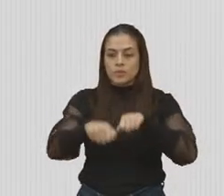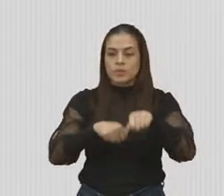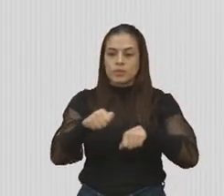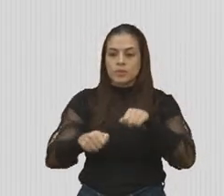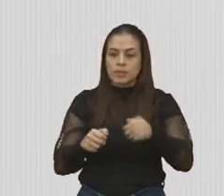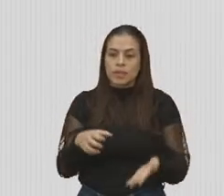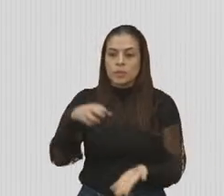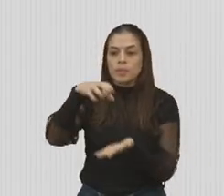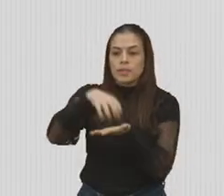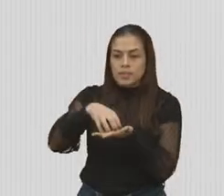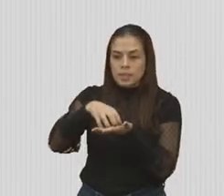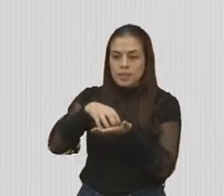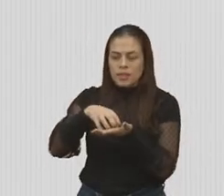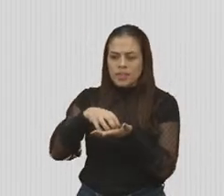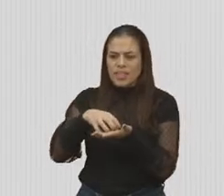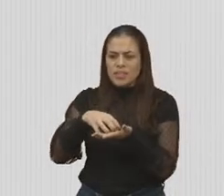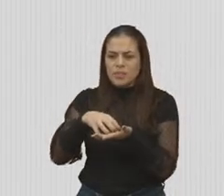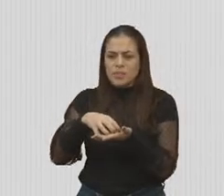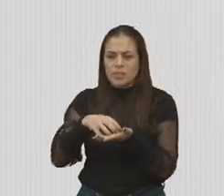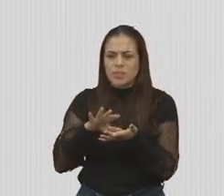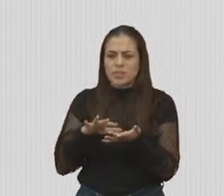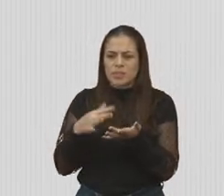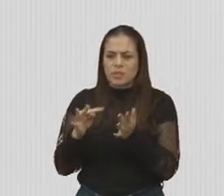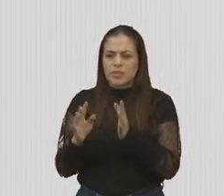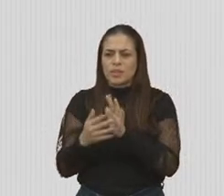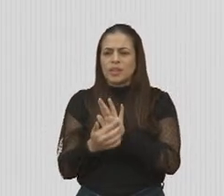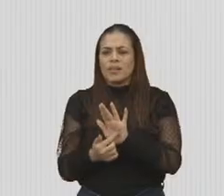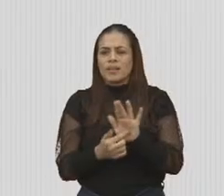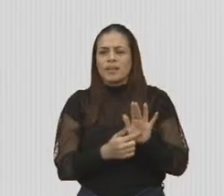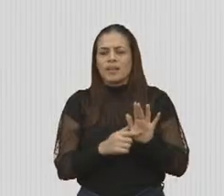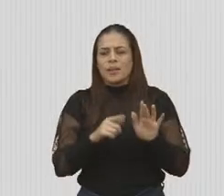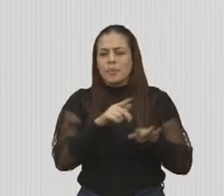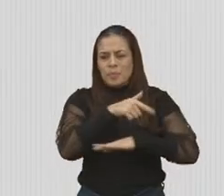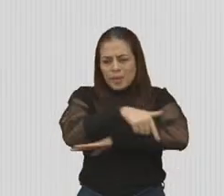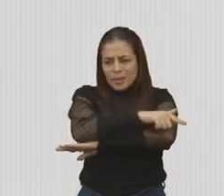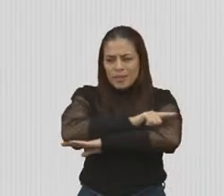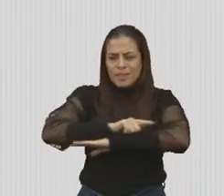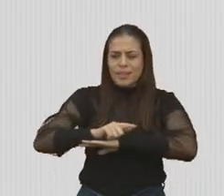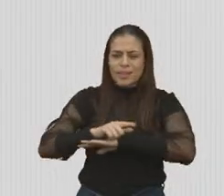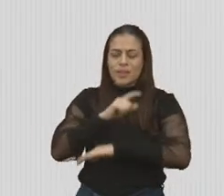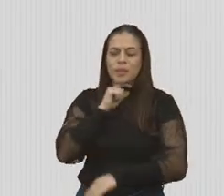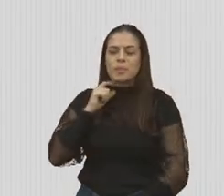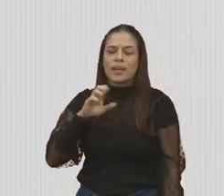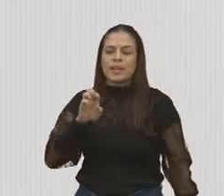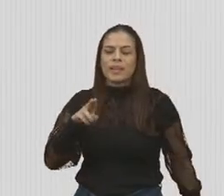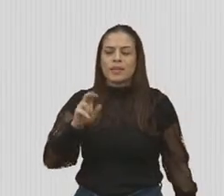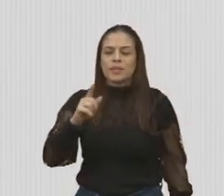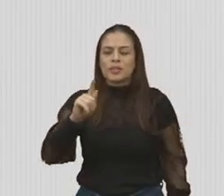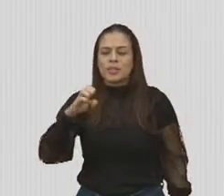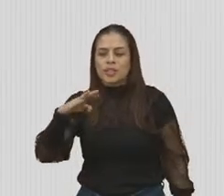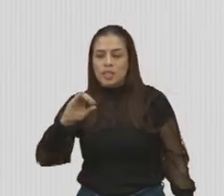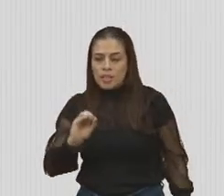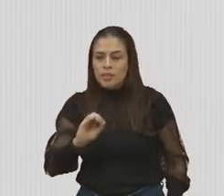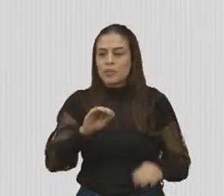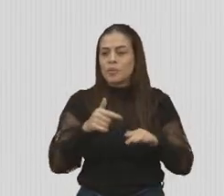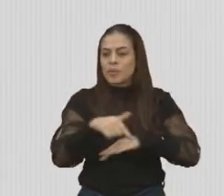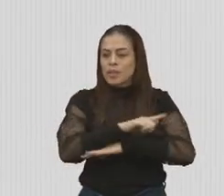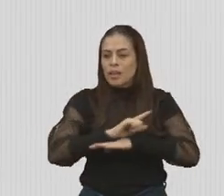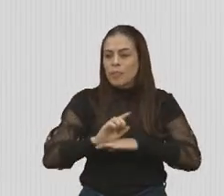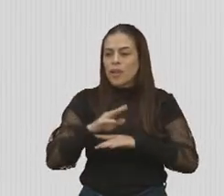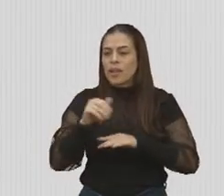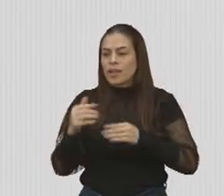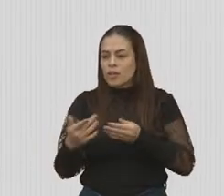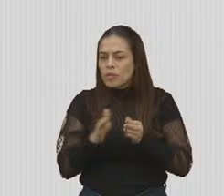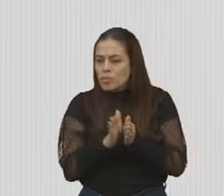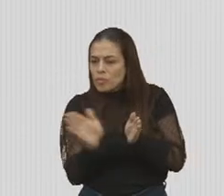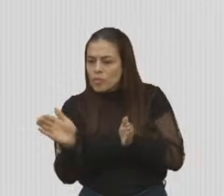implantação de uma central fotovoltaica, a pavimentação da Padre Eugênio, a duplicação da Malak Acid e a macrodrenagem